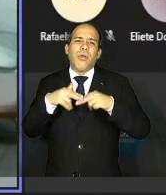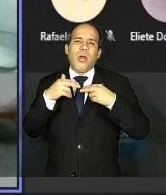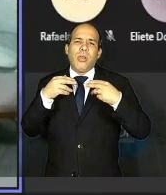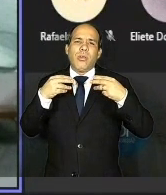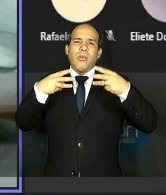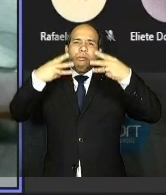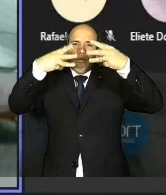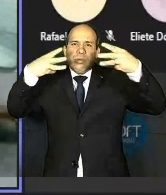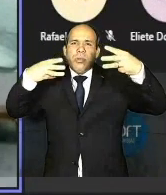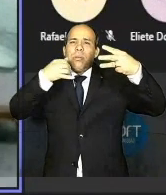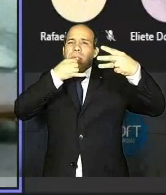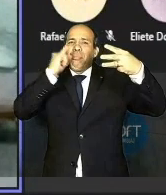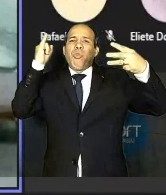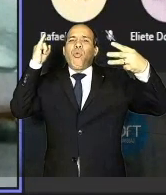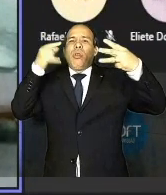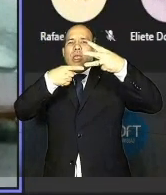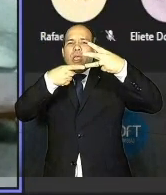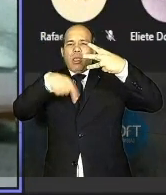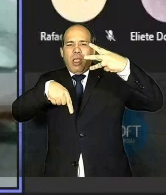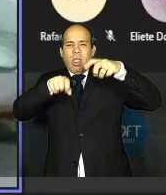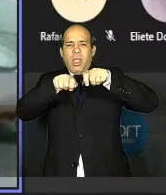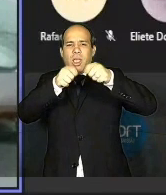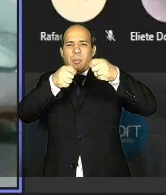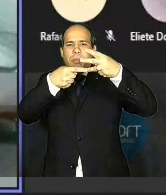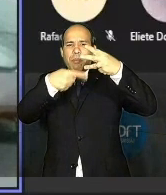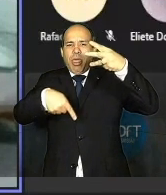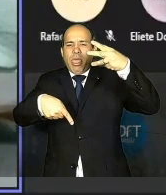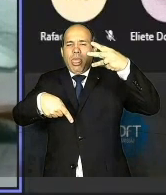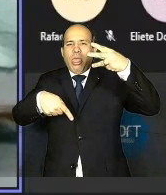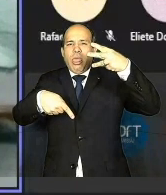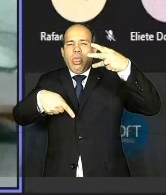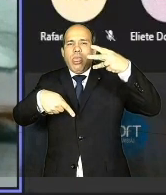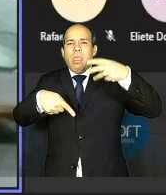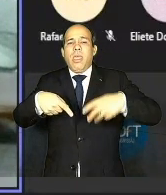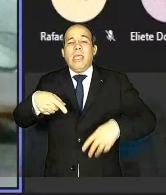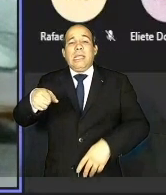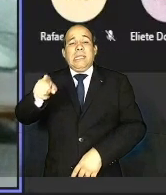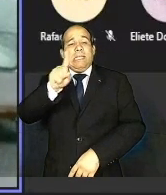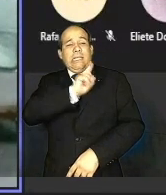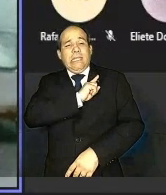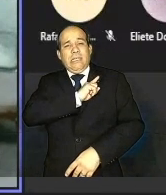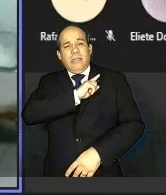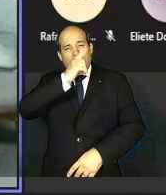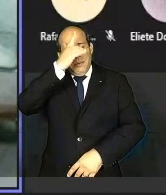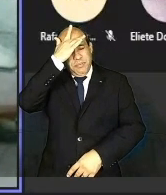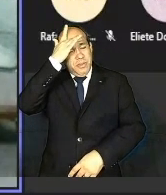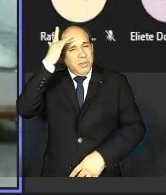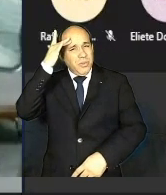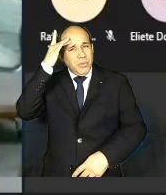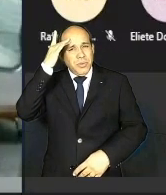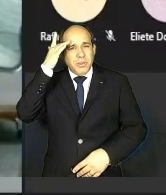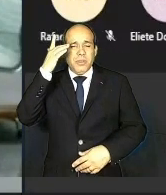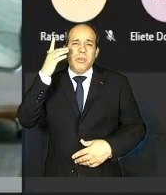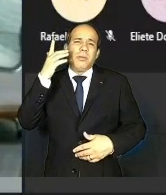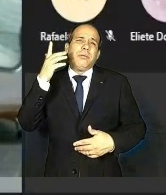mas a morte provém aqui da descarga elétrica de um cabo de energia de alta tensão, né, que se desprendeu da linha de transmissão.